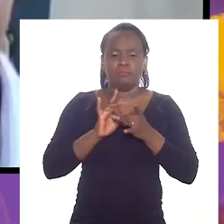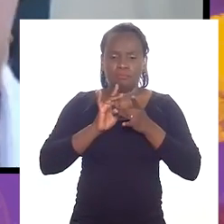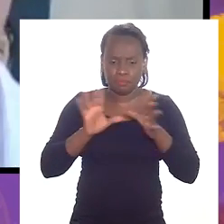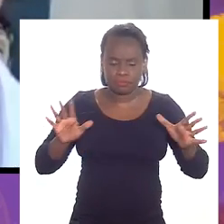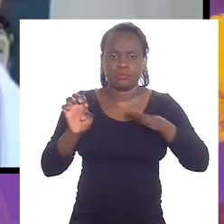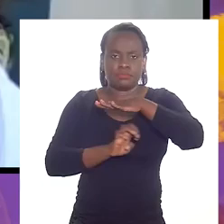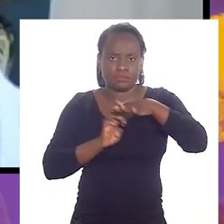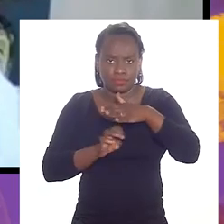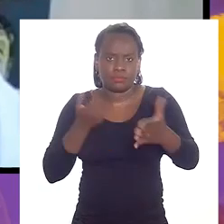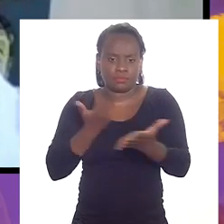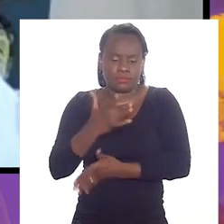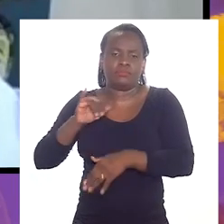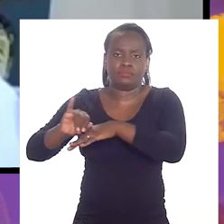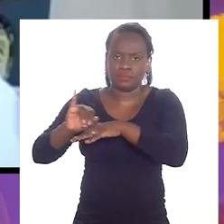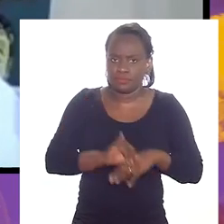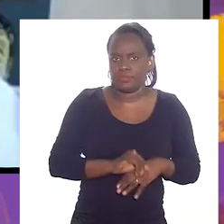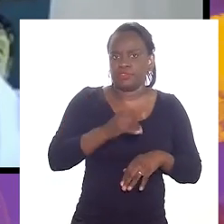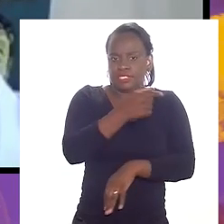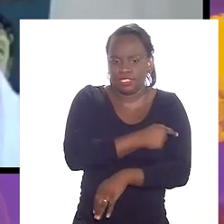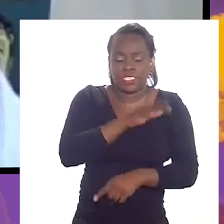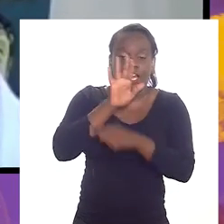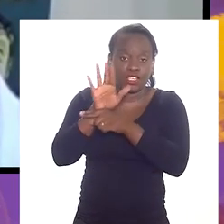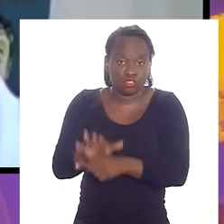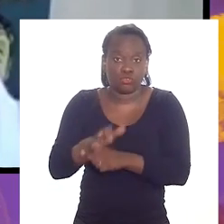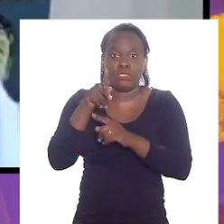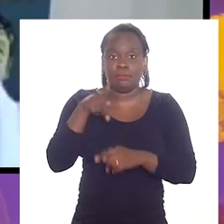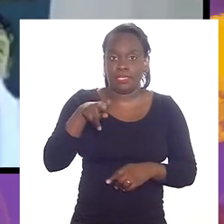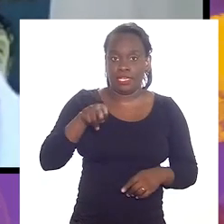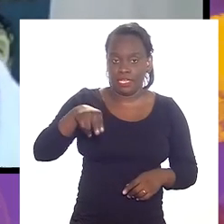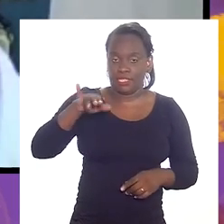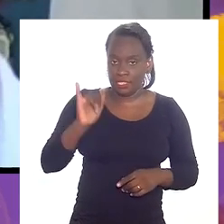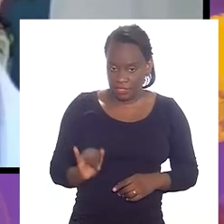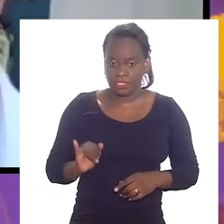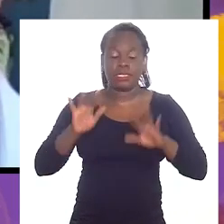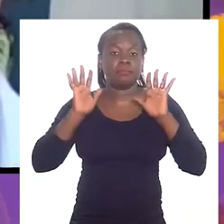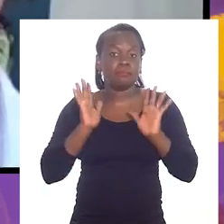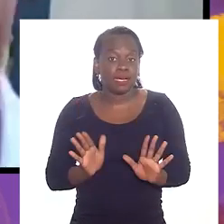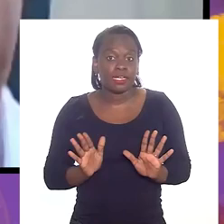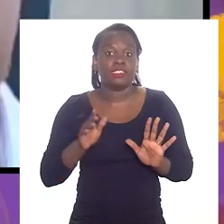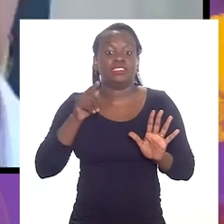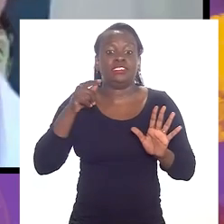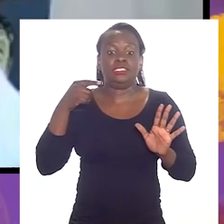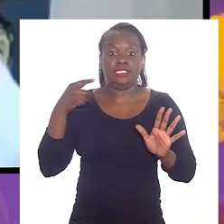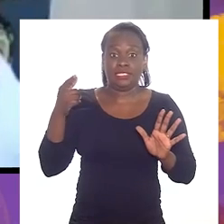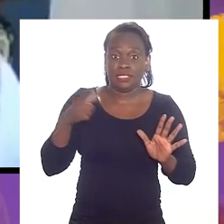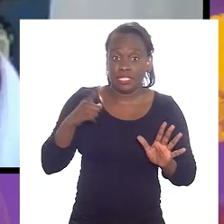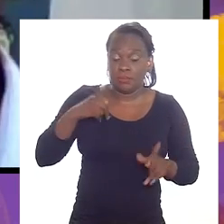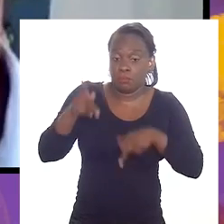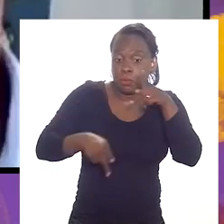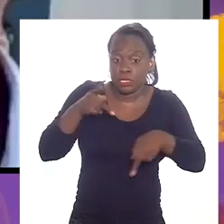ela permite que as empresas possam importar vacinas para ajudar o programa nacional de imunização mas